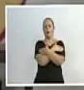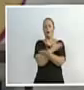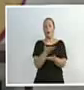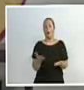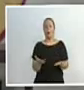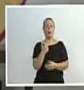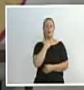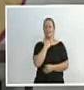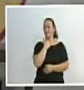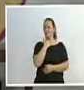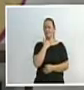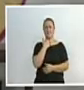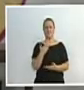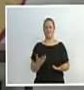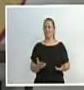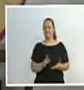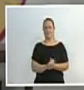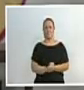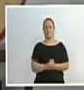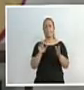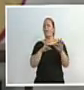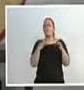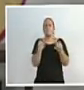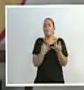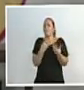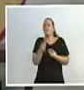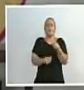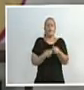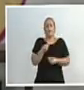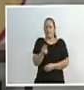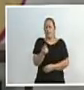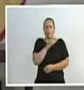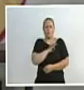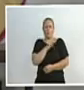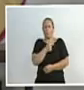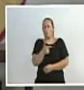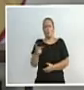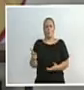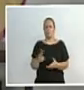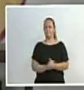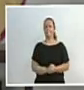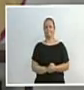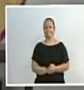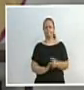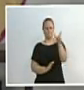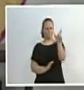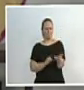O desemprego desestrutura a família. O desemprego humilha o